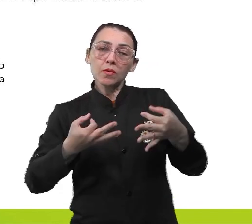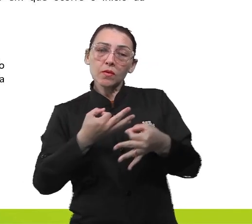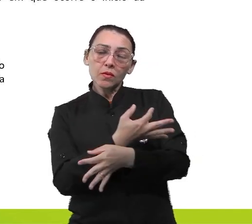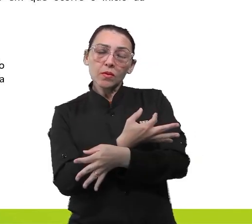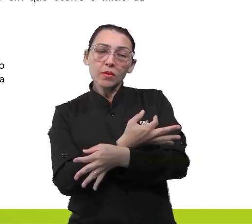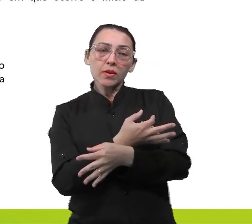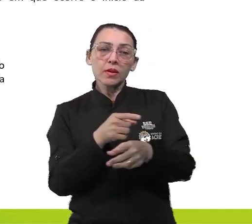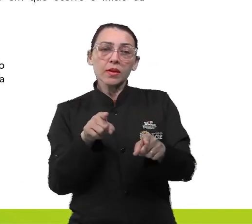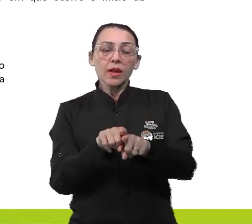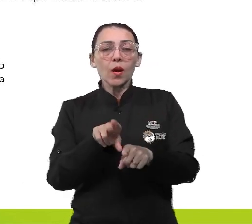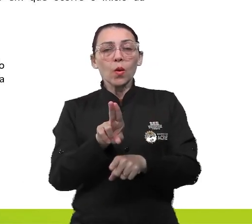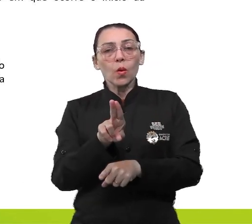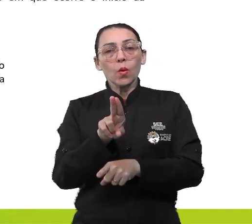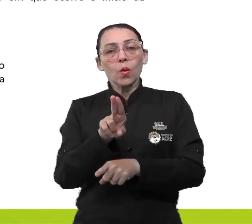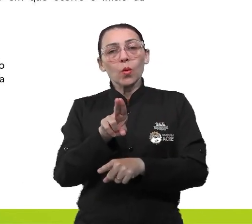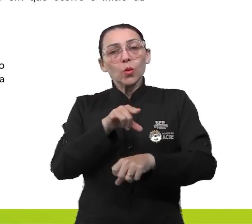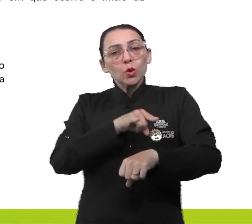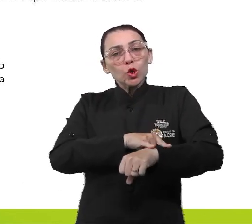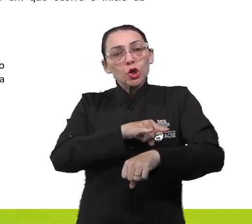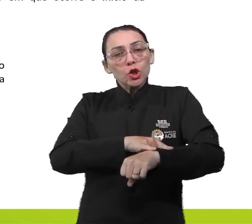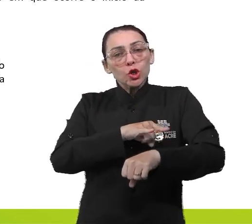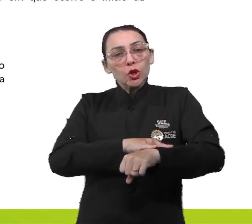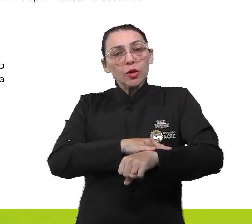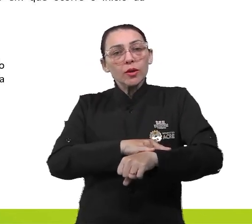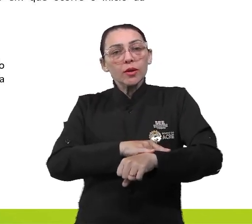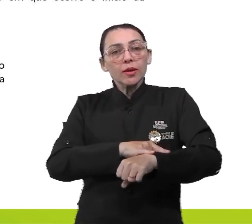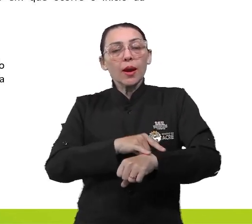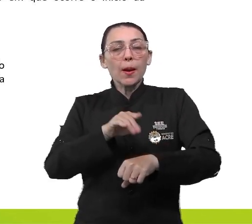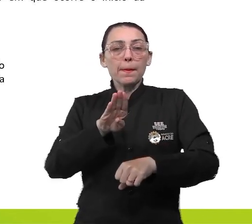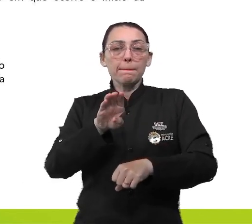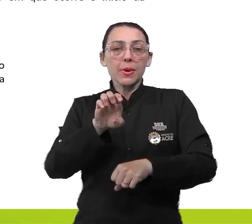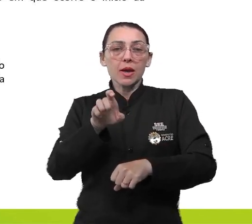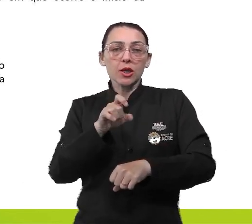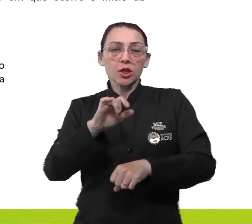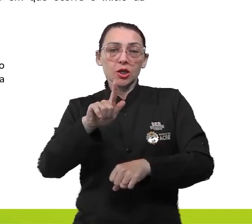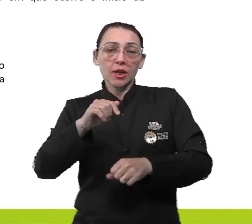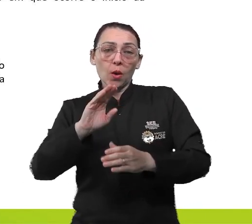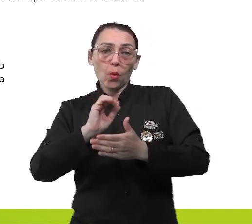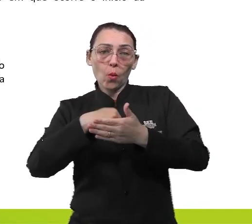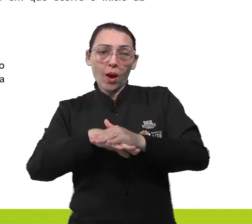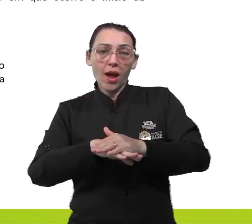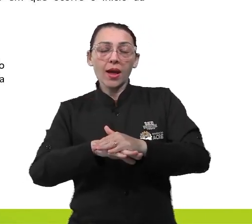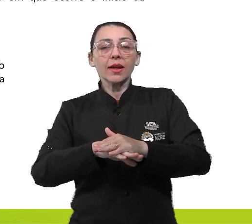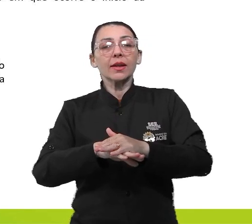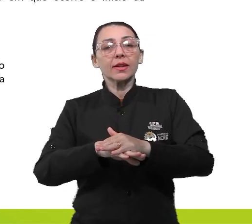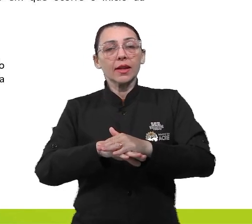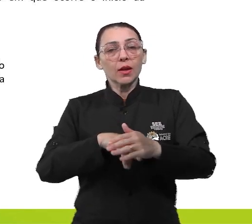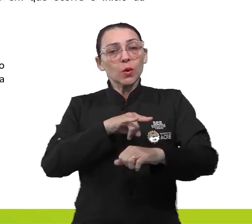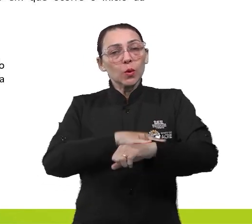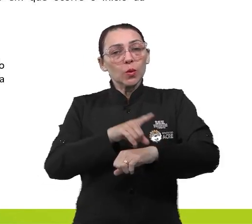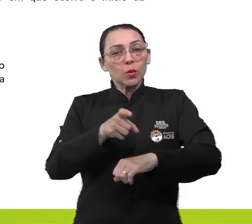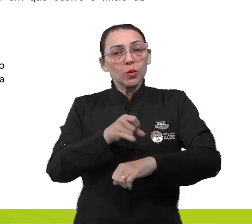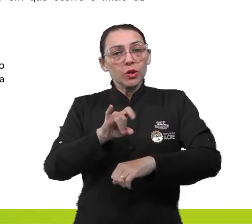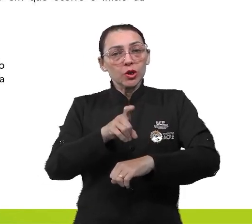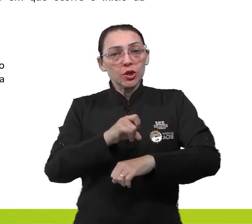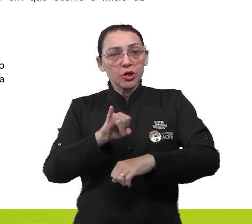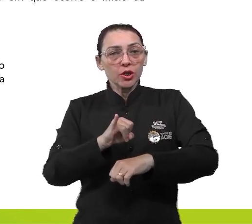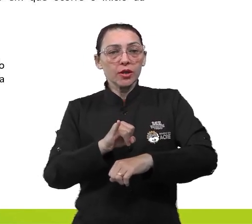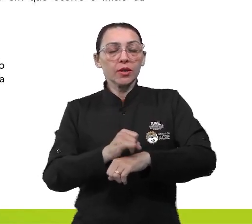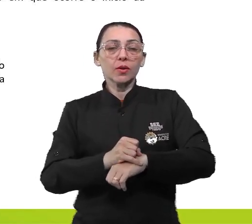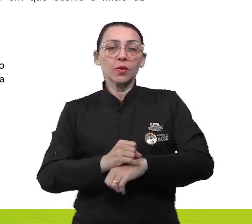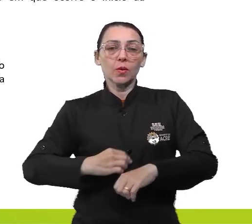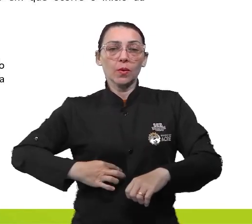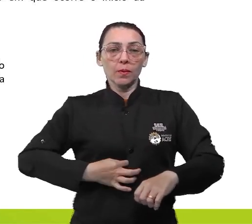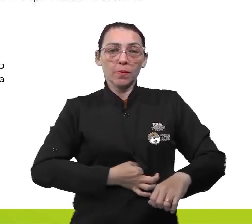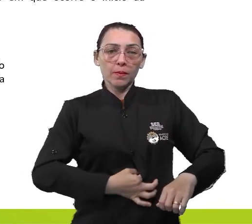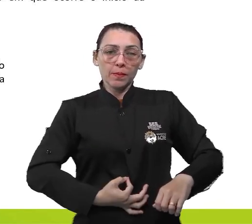da urina. A bexiga é um órgão que armazena a urina, tá? No caso dos intestinos, outro tipo de órgão, ele se